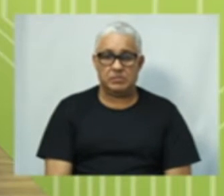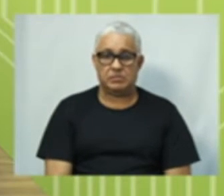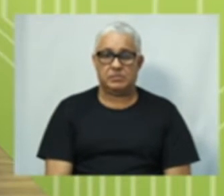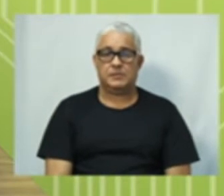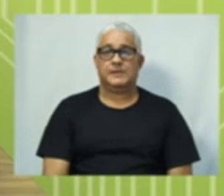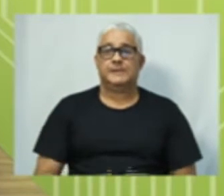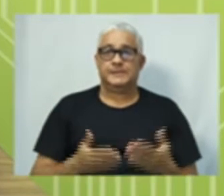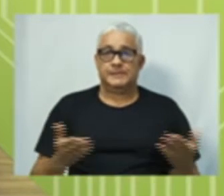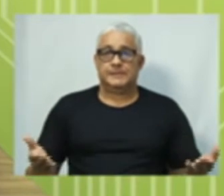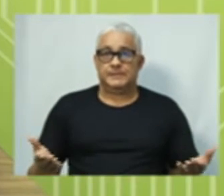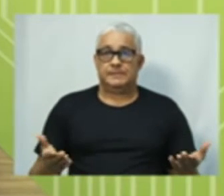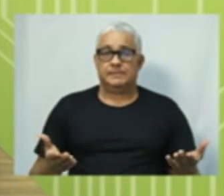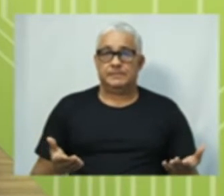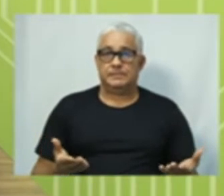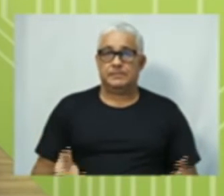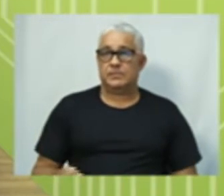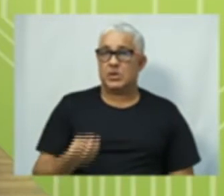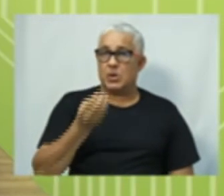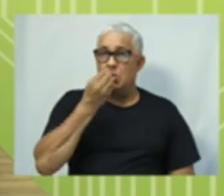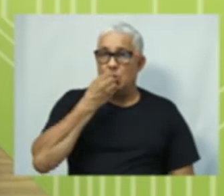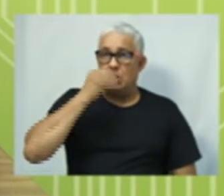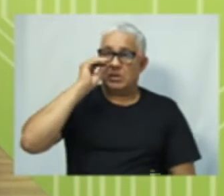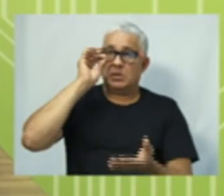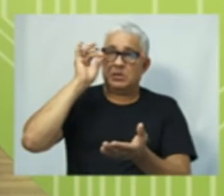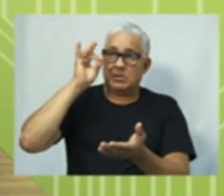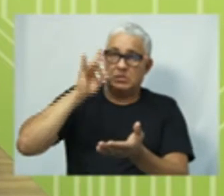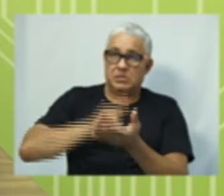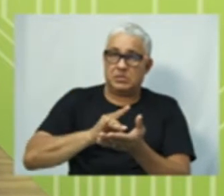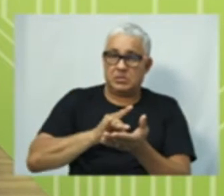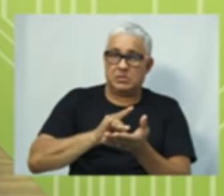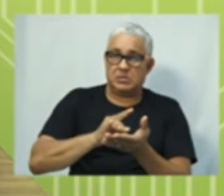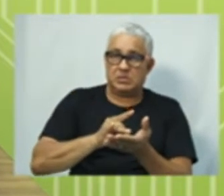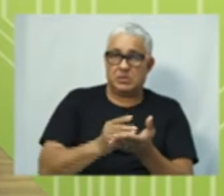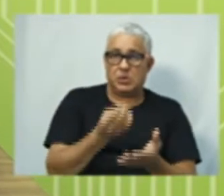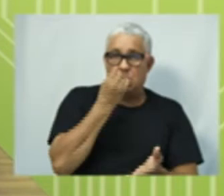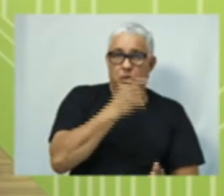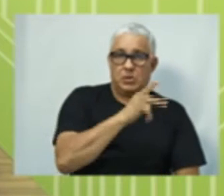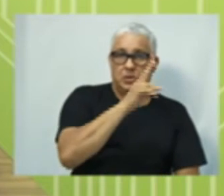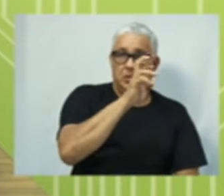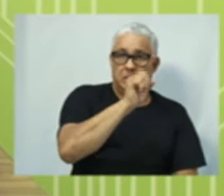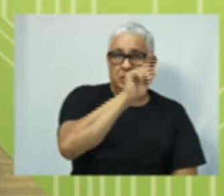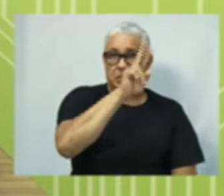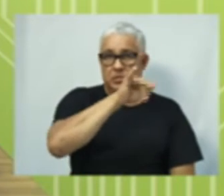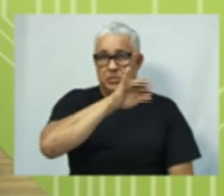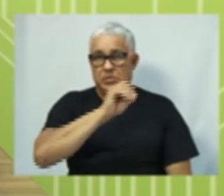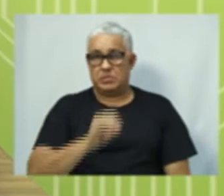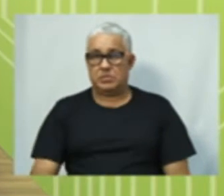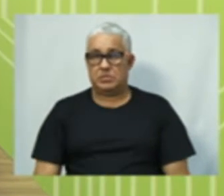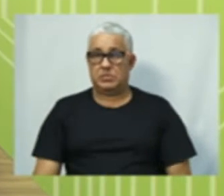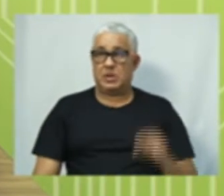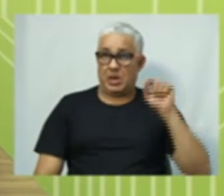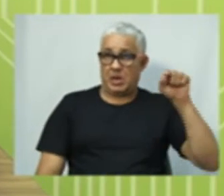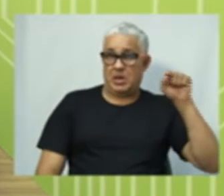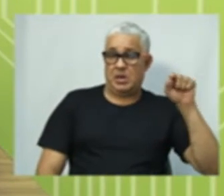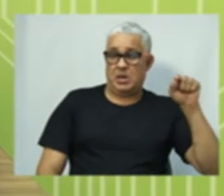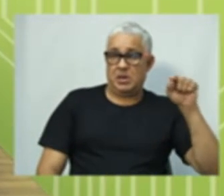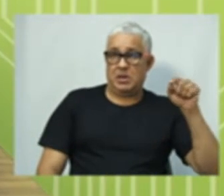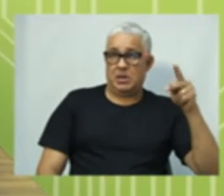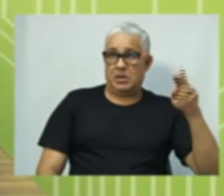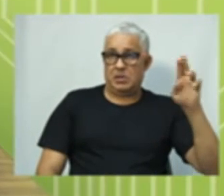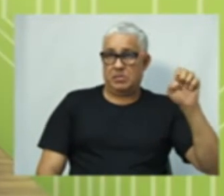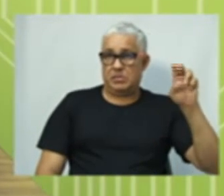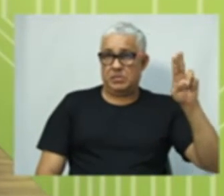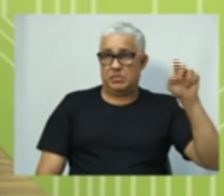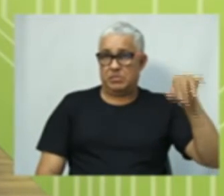Portanto, o lucro real, qual é a principal diferença entre o lucro real e o lucro presumido? Que o lucro presumido, ele trabalha com